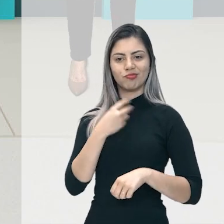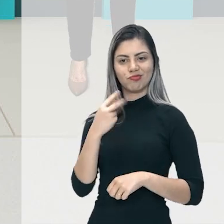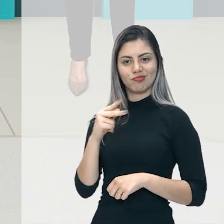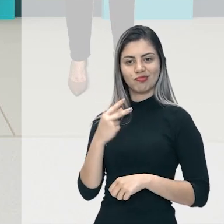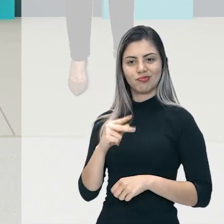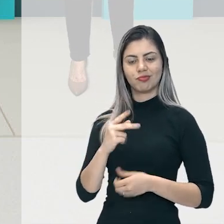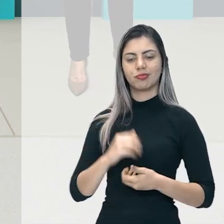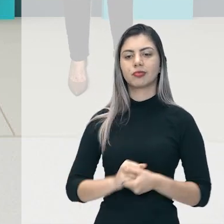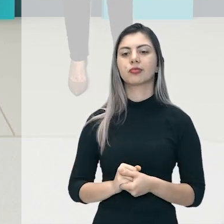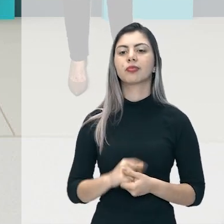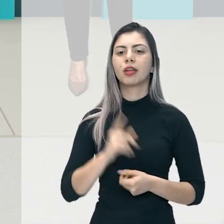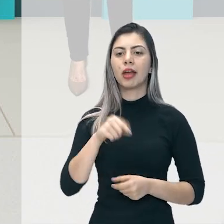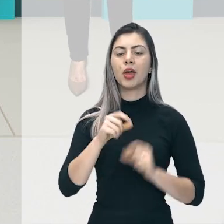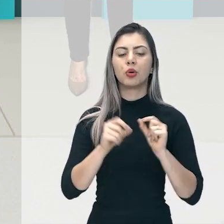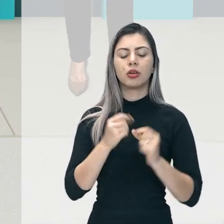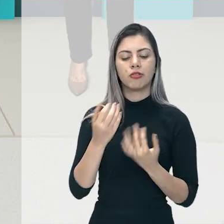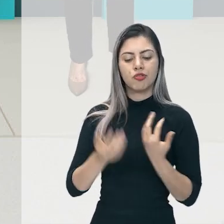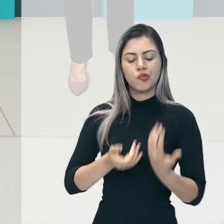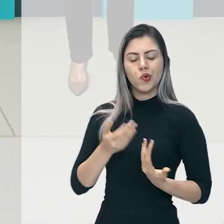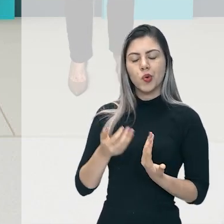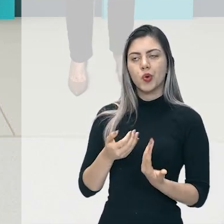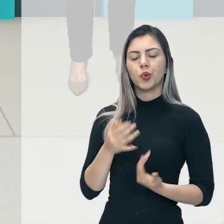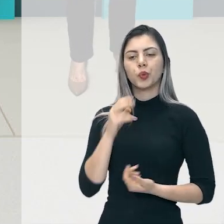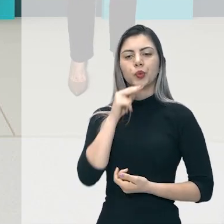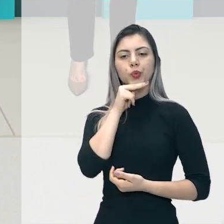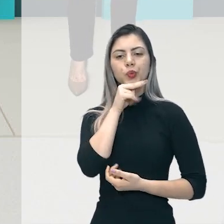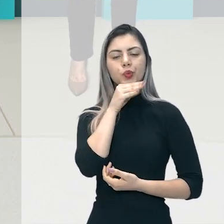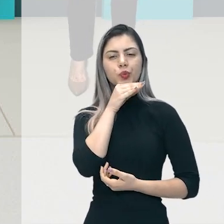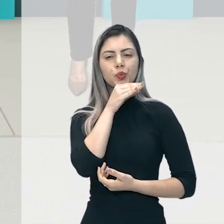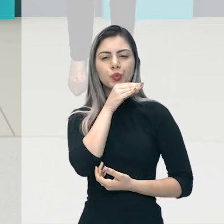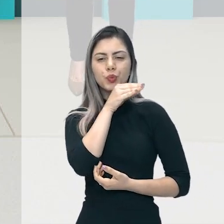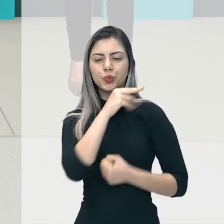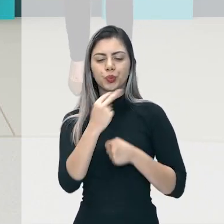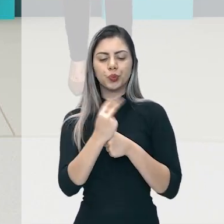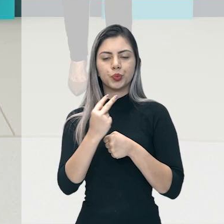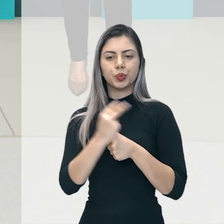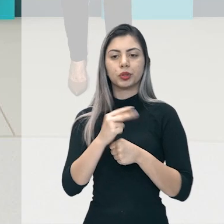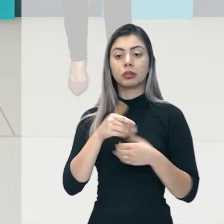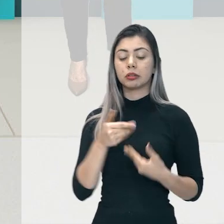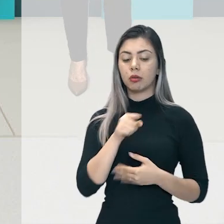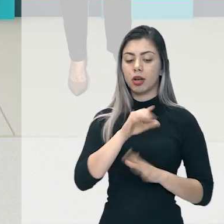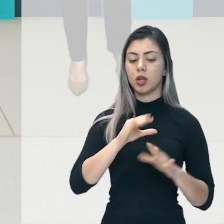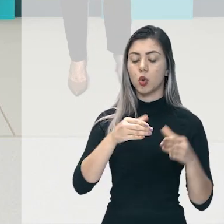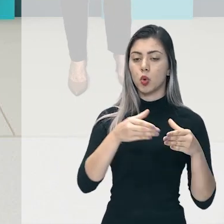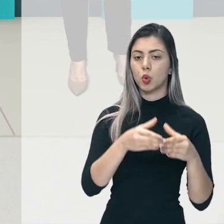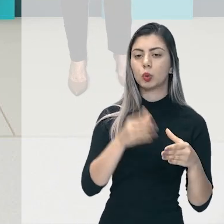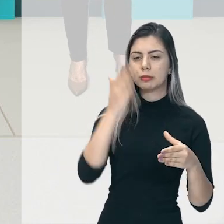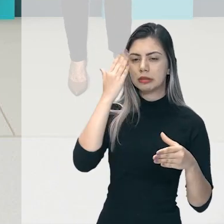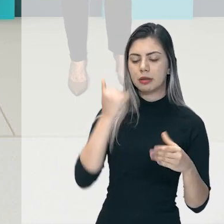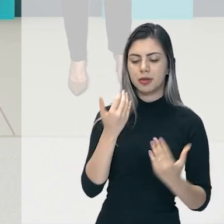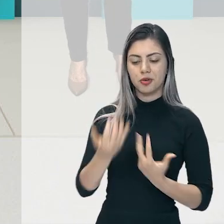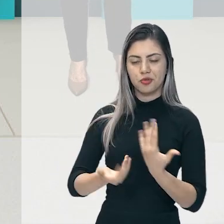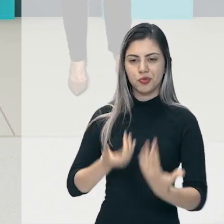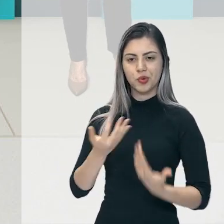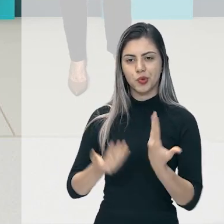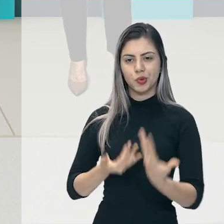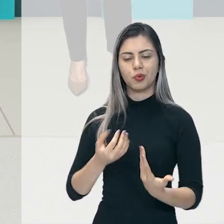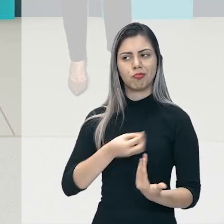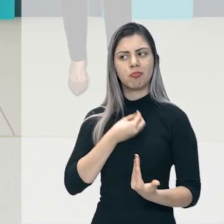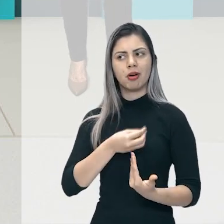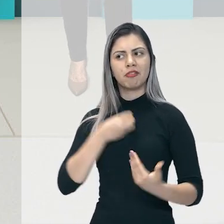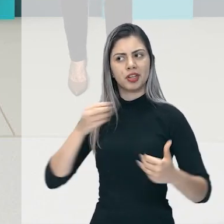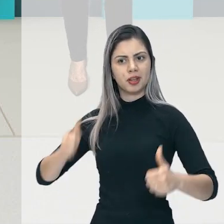dele, a questão do aquecimento. Então, aquele povo, né, aquele grupo que tinha esse domínio já vivia de uma forma